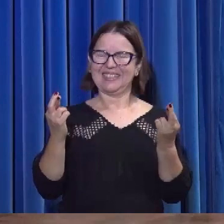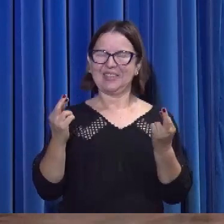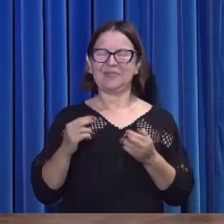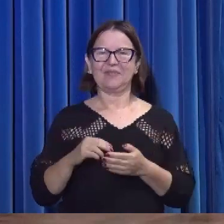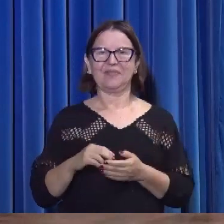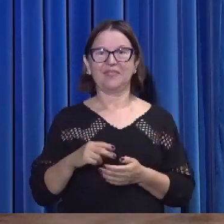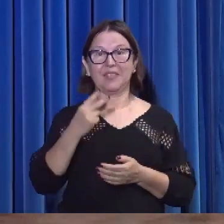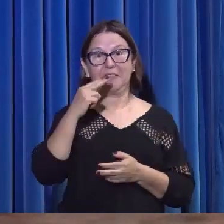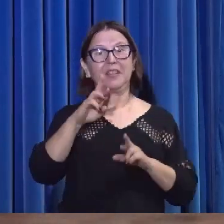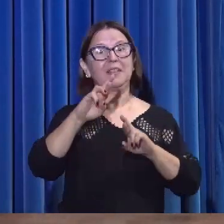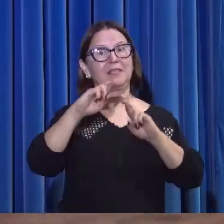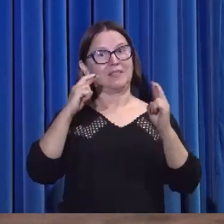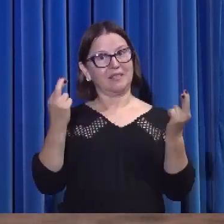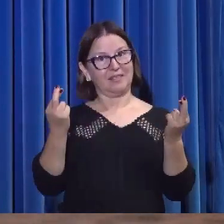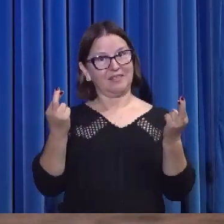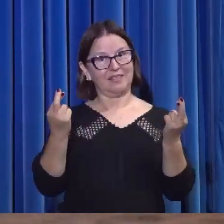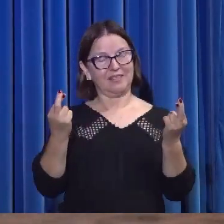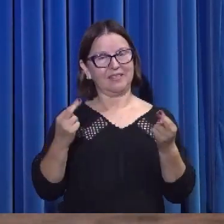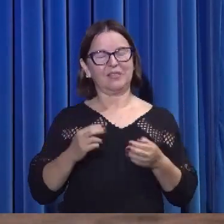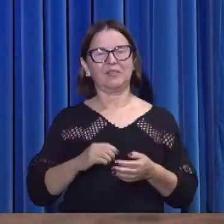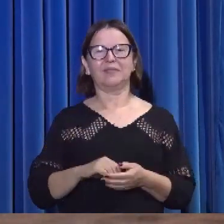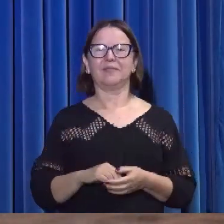Você vê esperança.